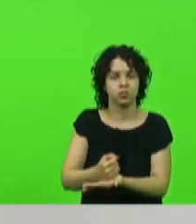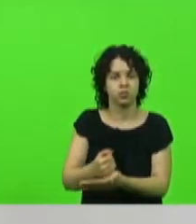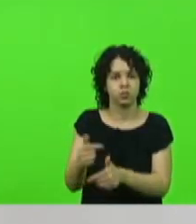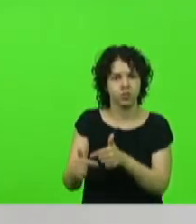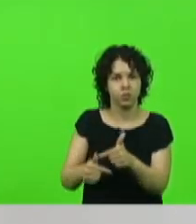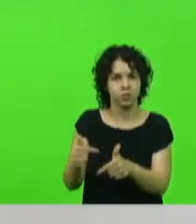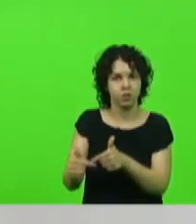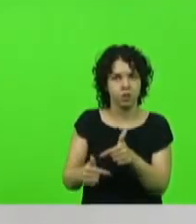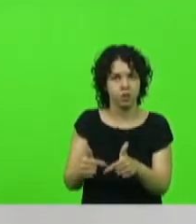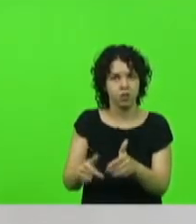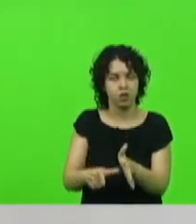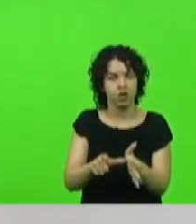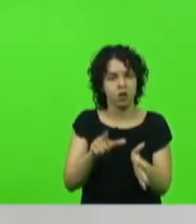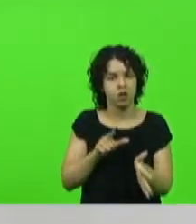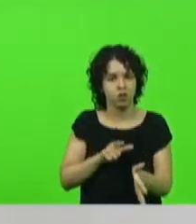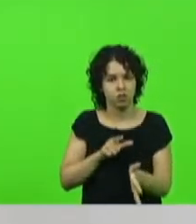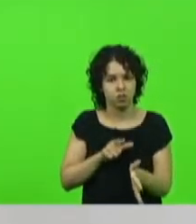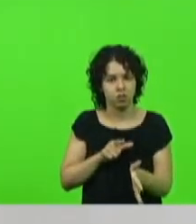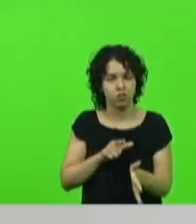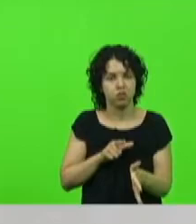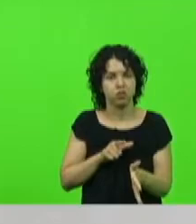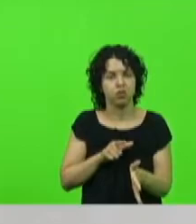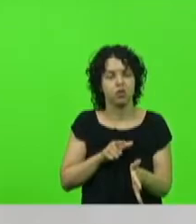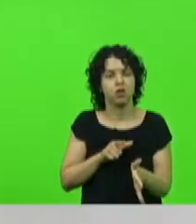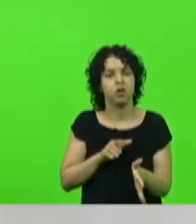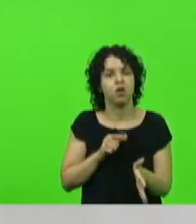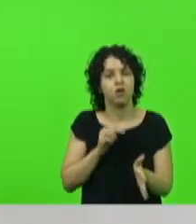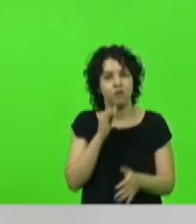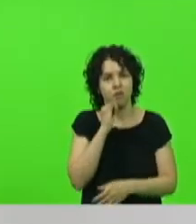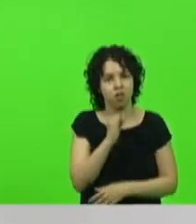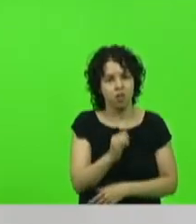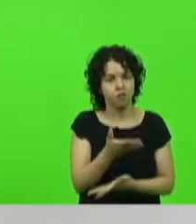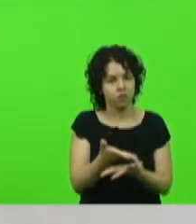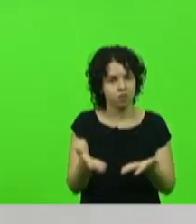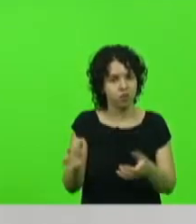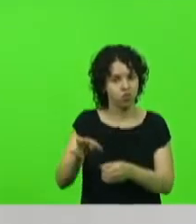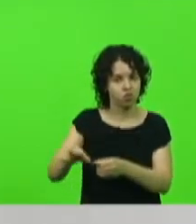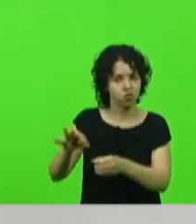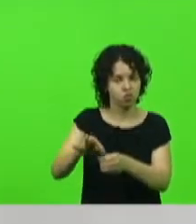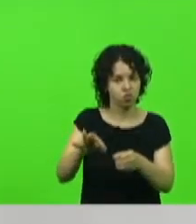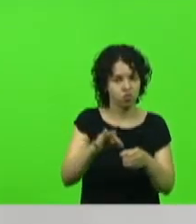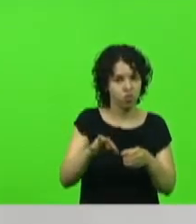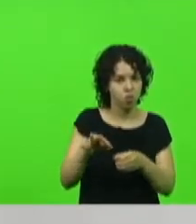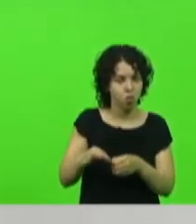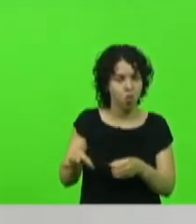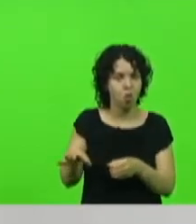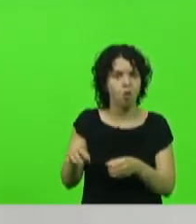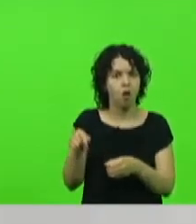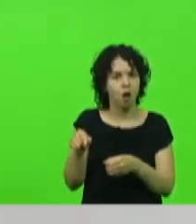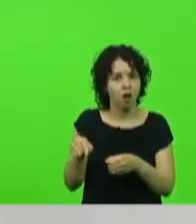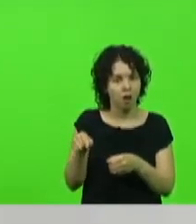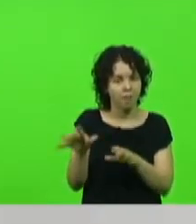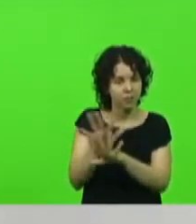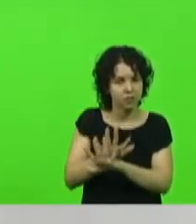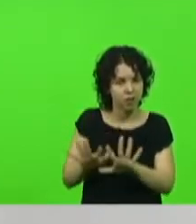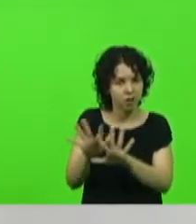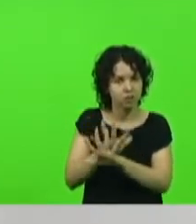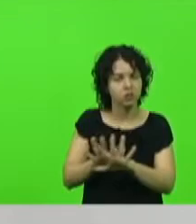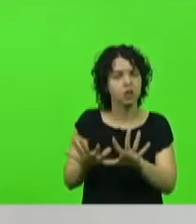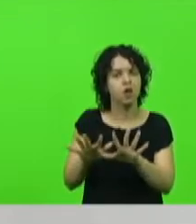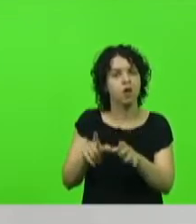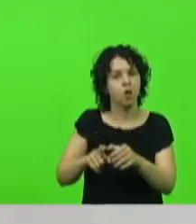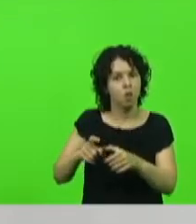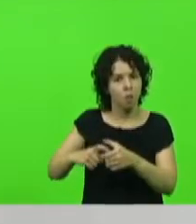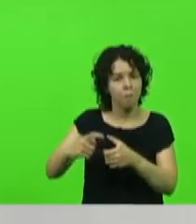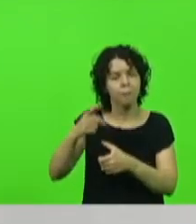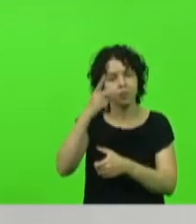pergunta, eu quero dizer para vocês que as instituições, elas não são abstratas, tá? Elas incorporam as pessoas que fazem parte